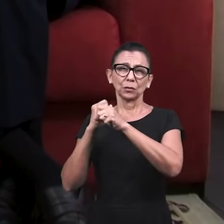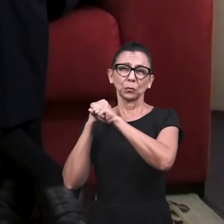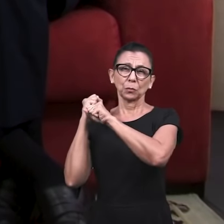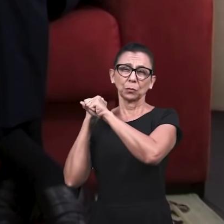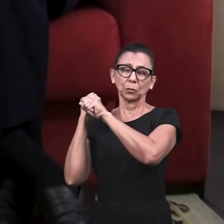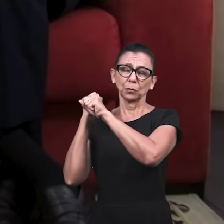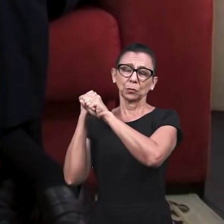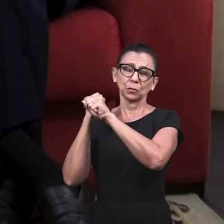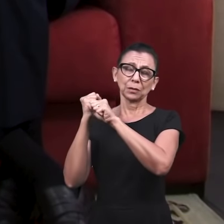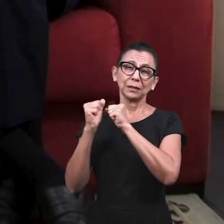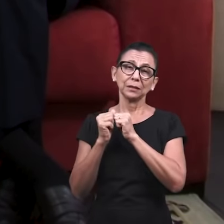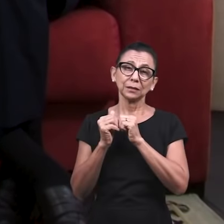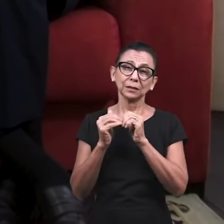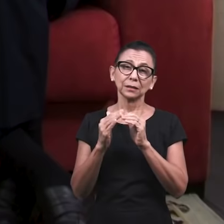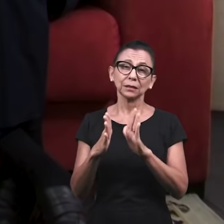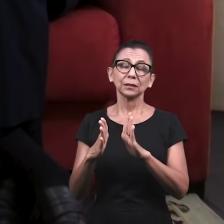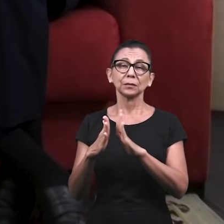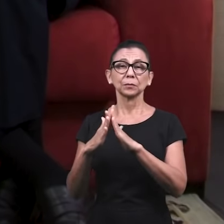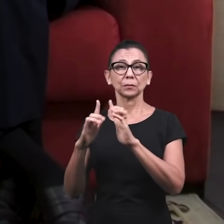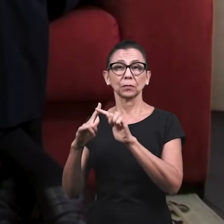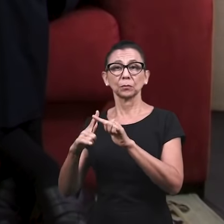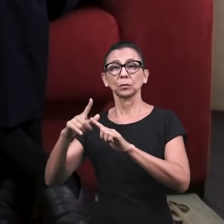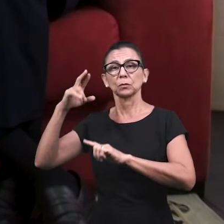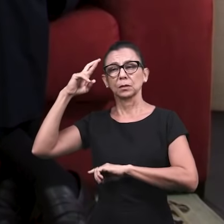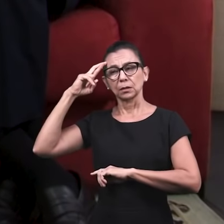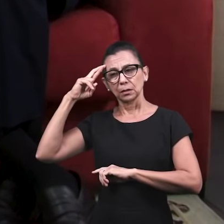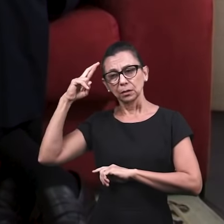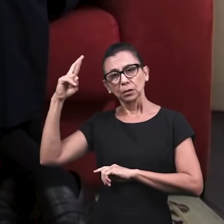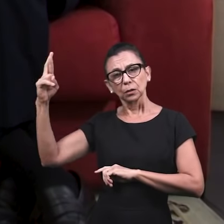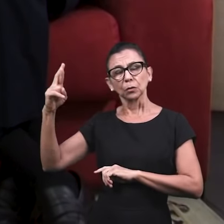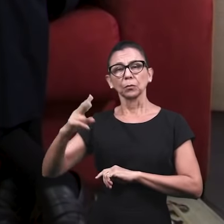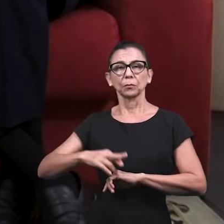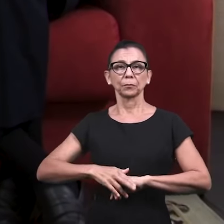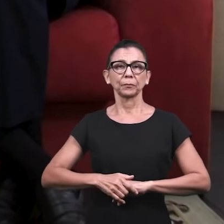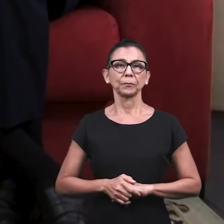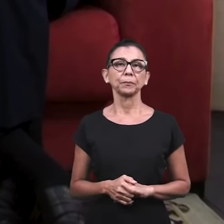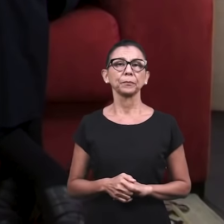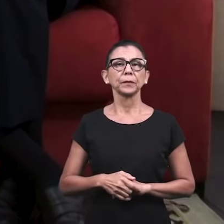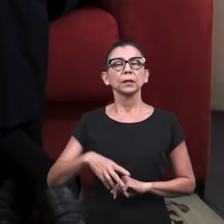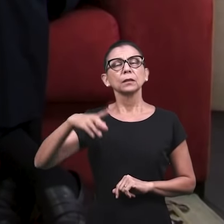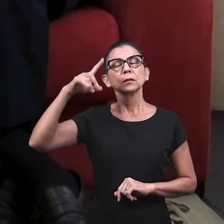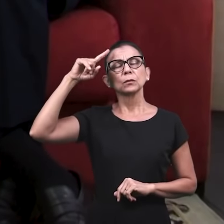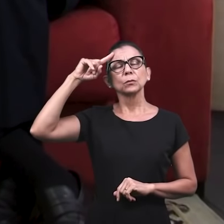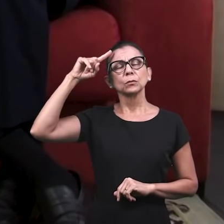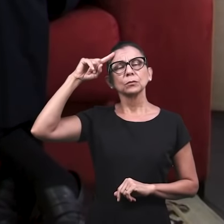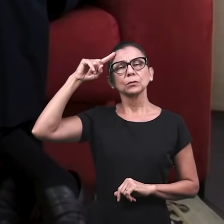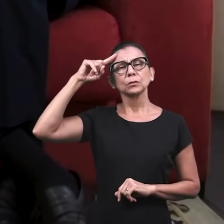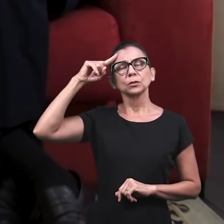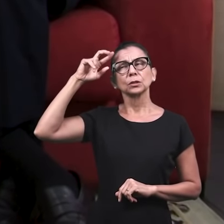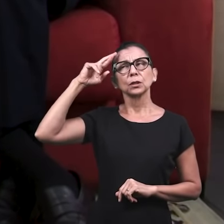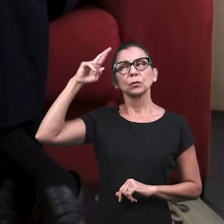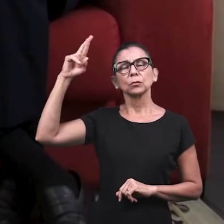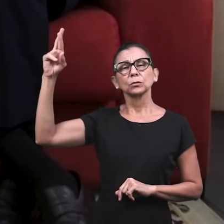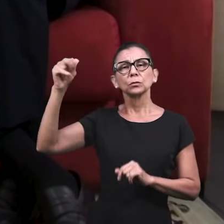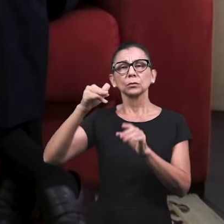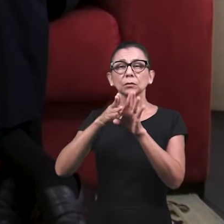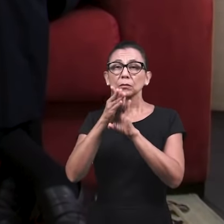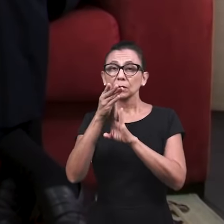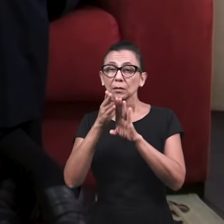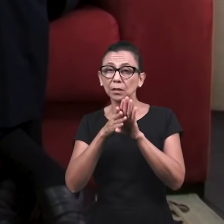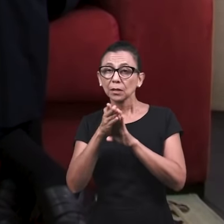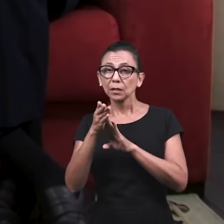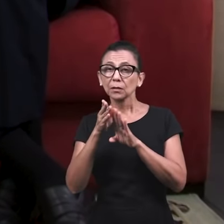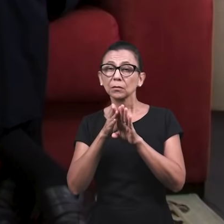os nossos primeiros passos, no início desta obra, mas que a cada dia o Senhor vem chamando mais atenção para